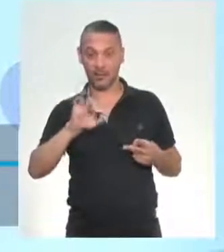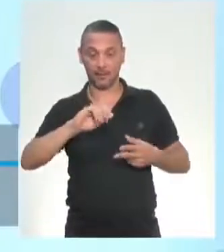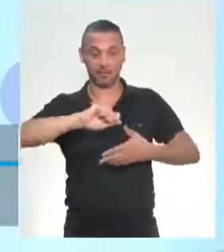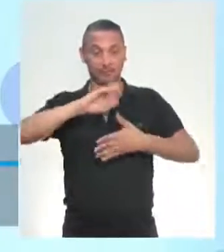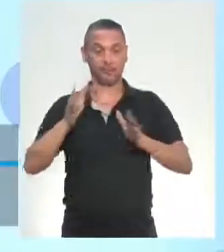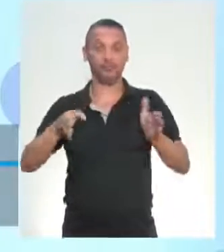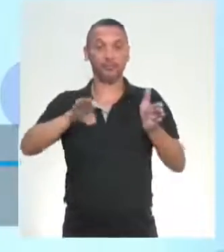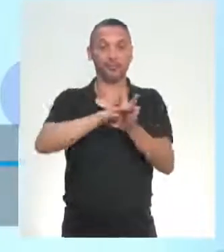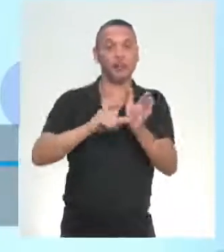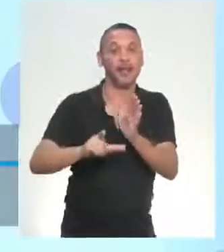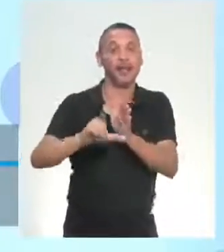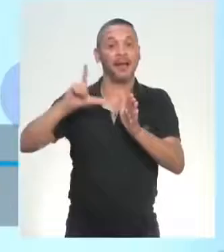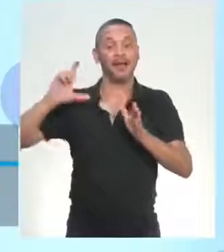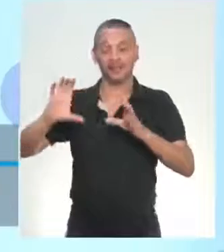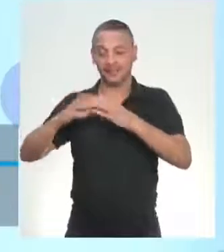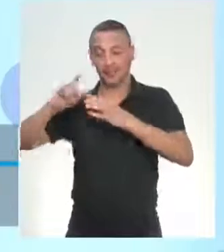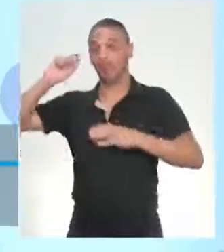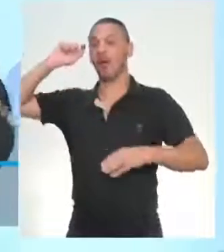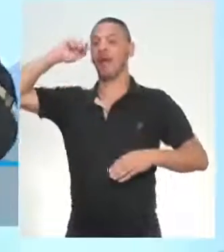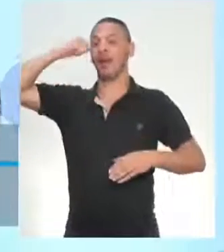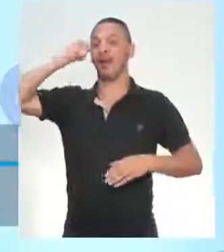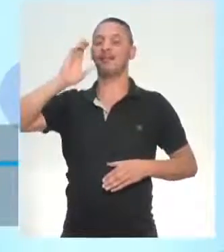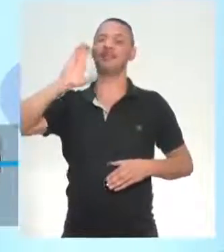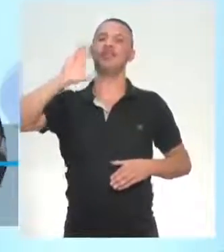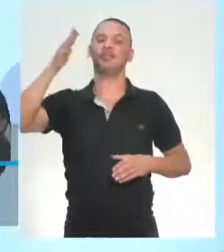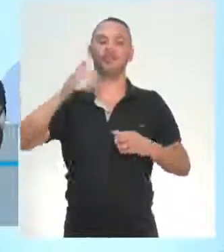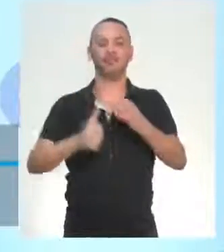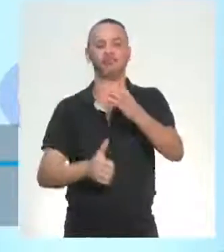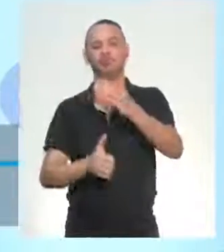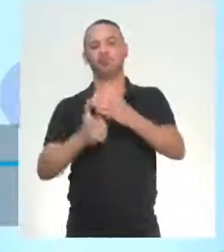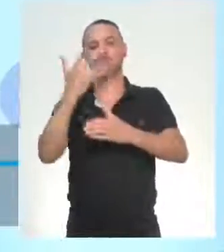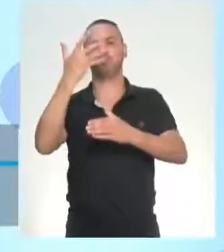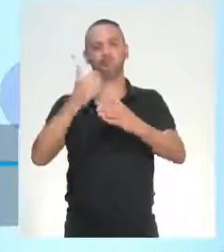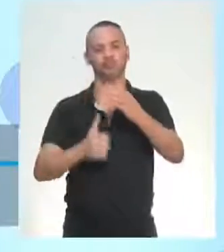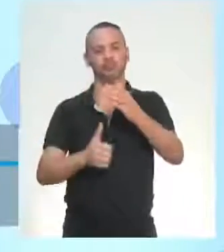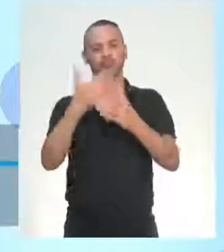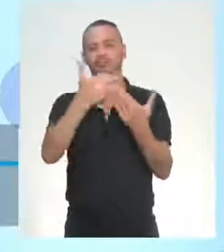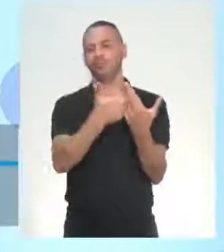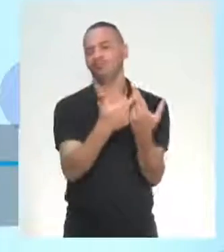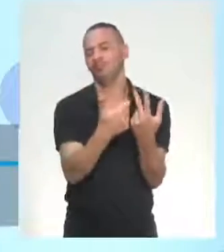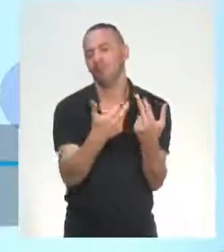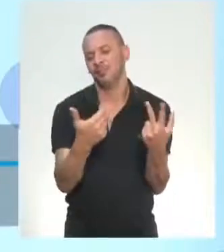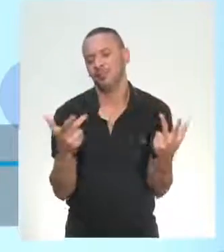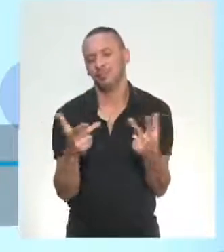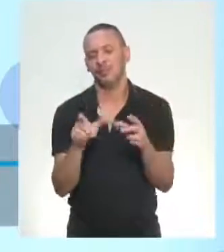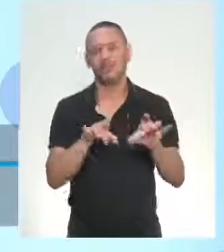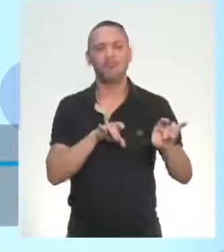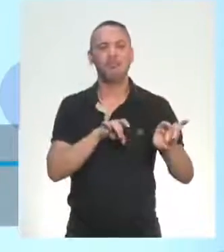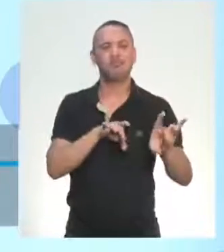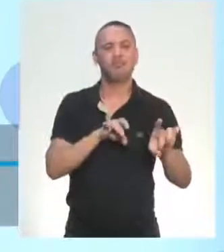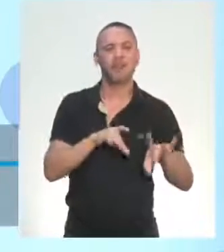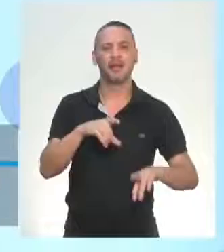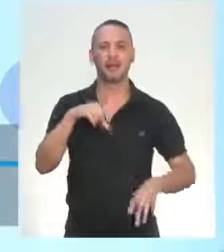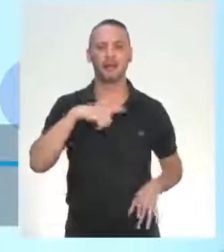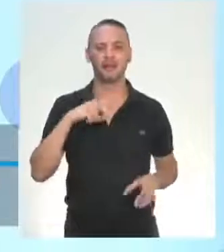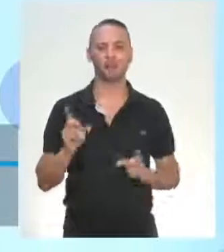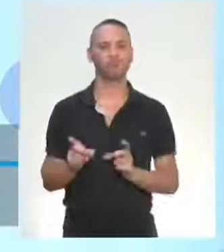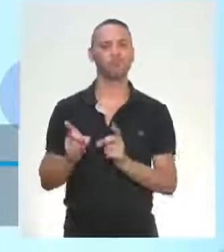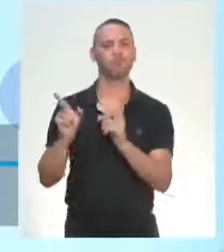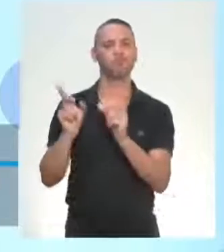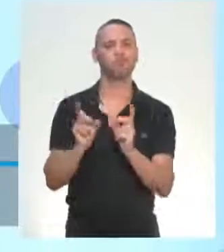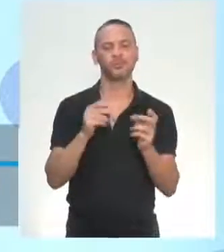os africanos já desenvolviam diversos saberes, diversas técnicas, já haviam